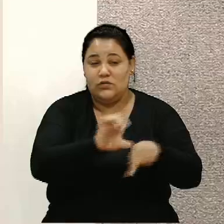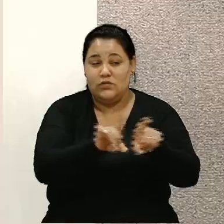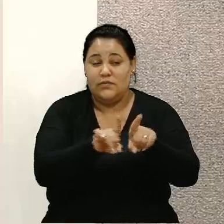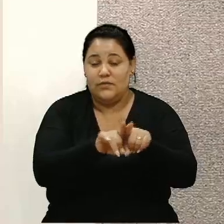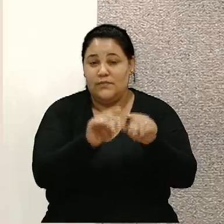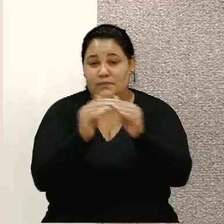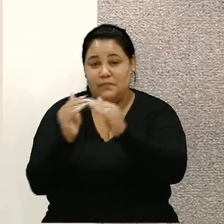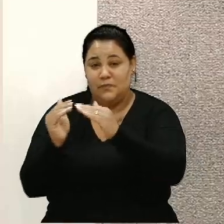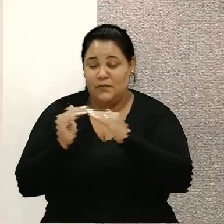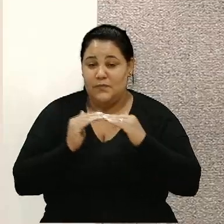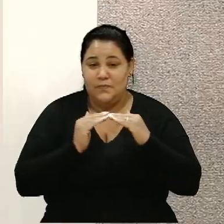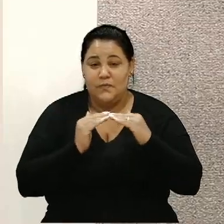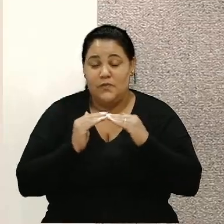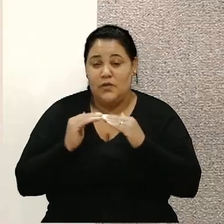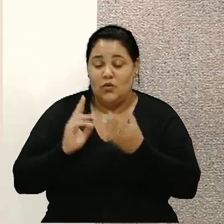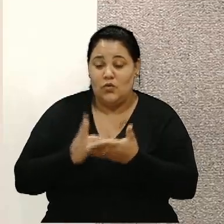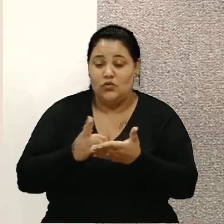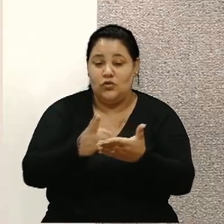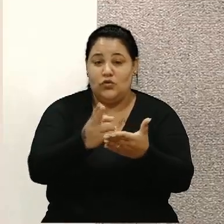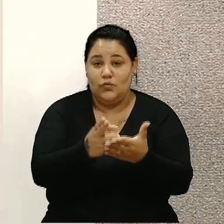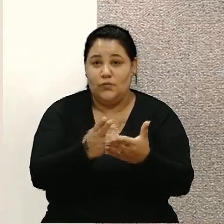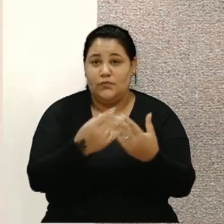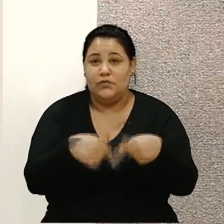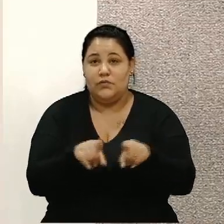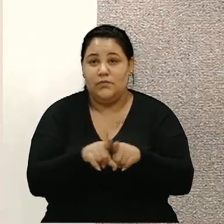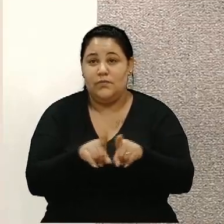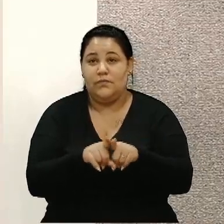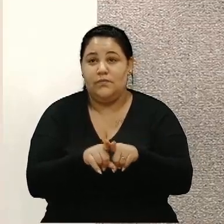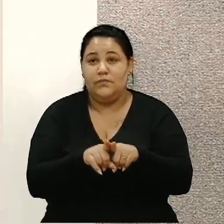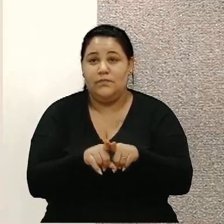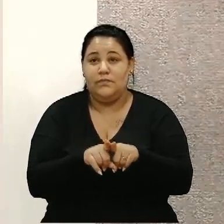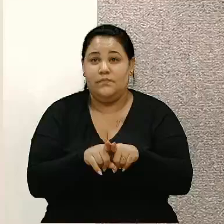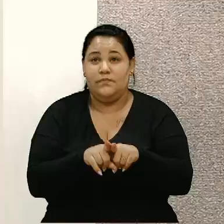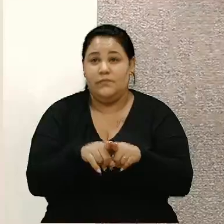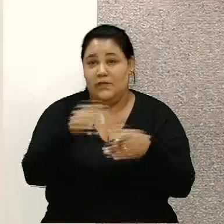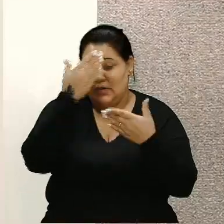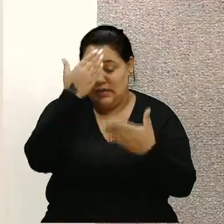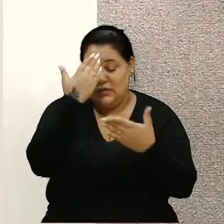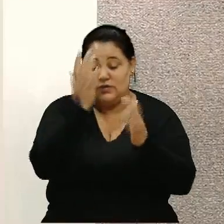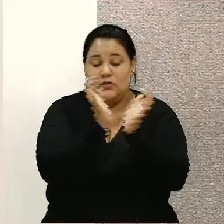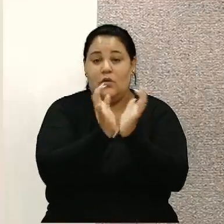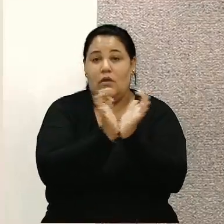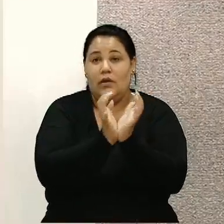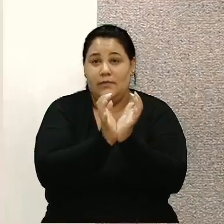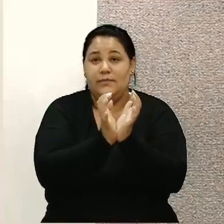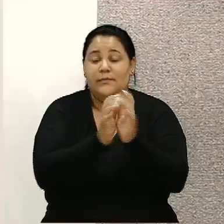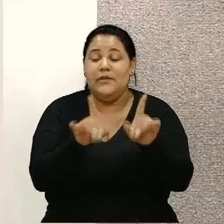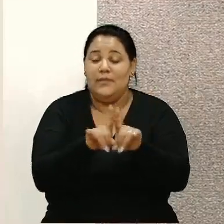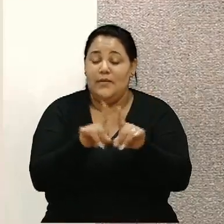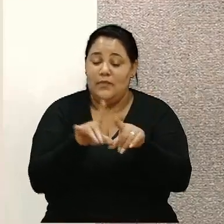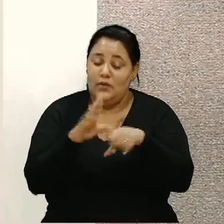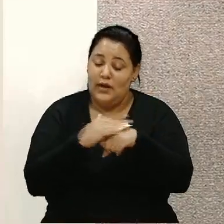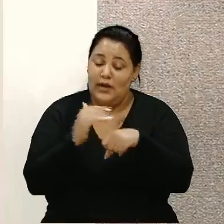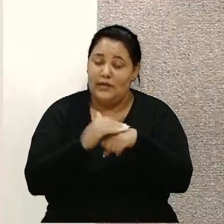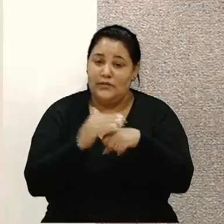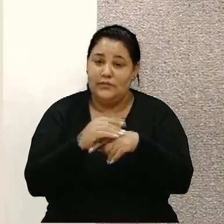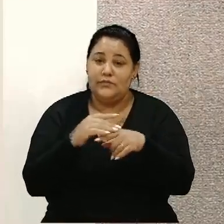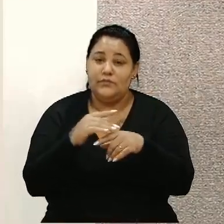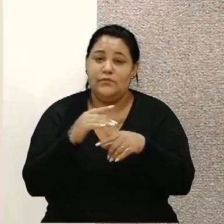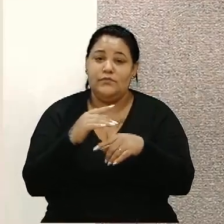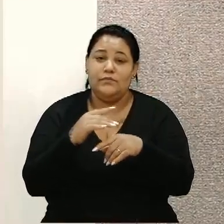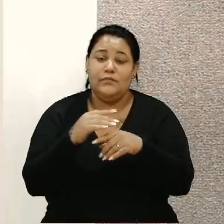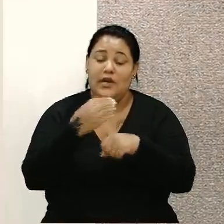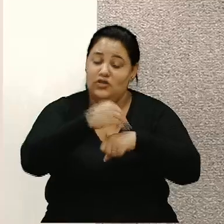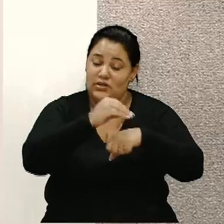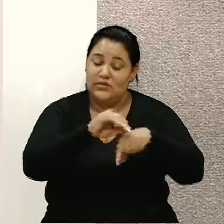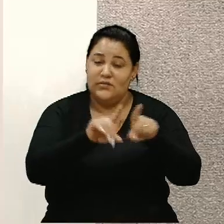isso se perpetue ao longo do debate e a gente possa ter uma harmonia. Então, agradeço aos colegas pela sensibilidade, também pelo propositivo debate que nós tivemos aqui,